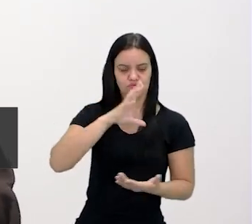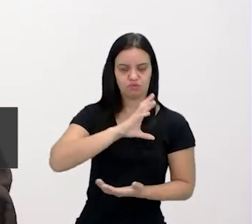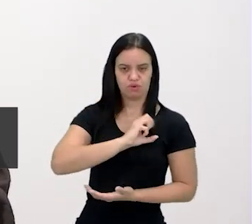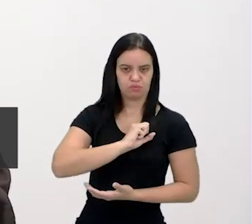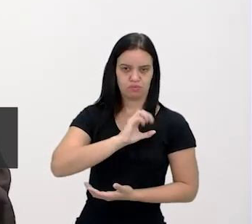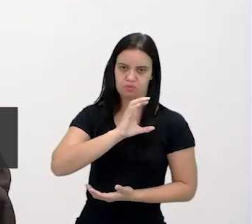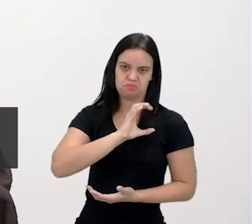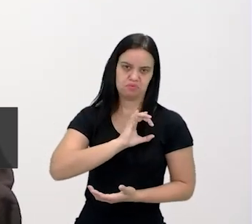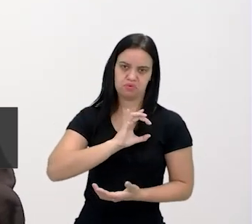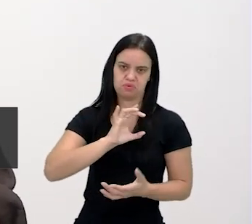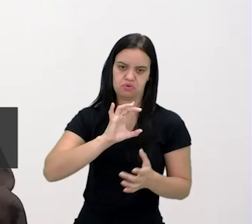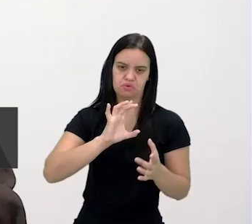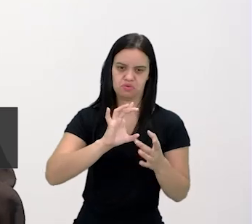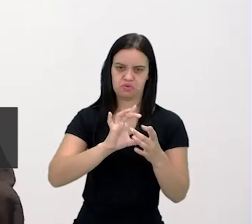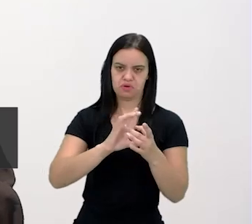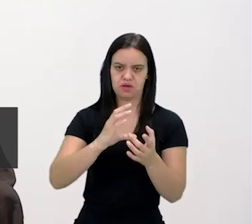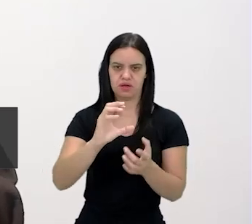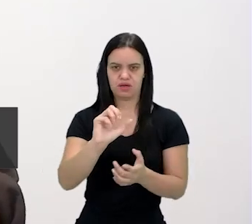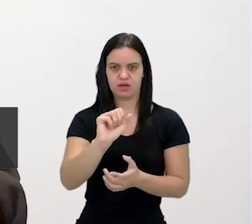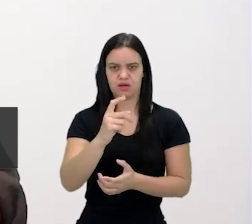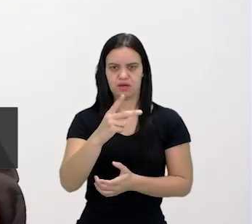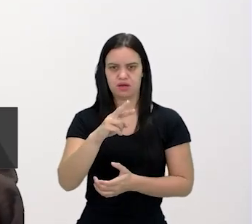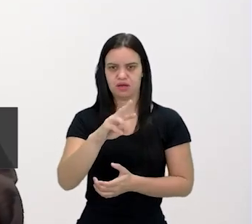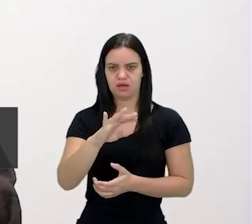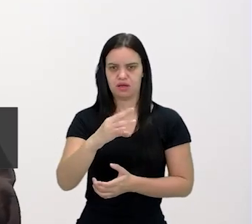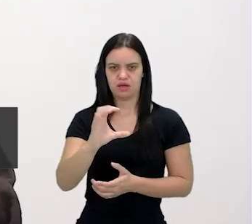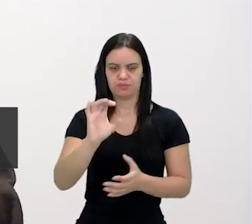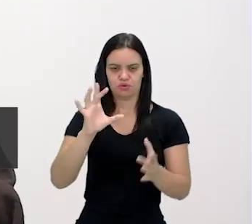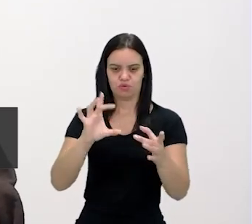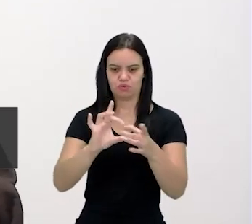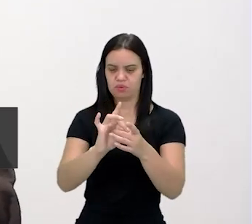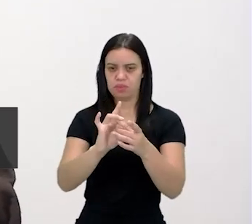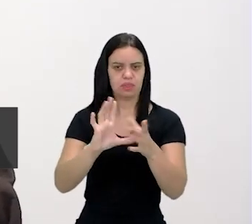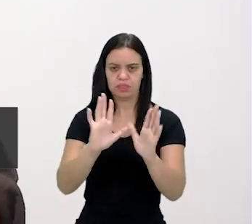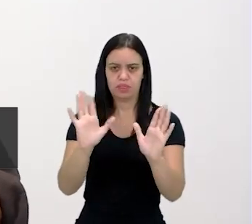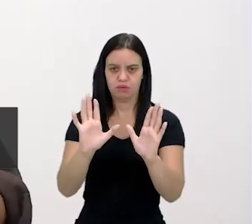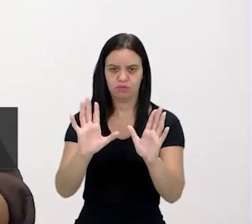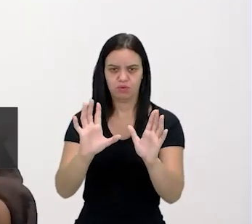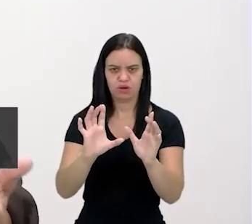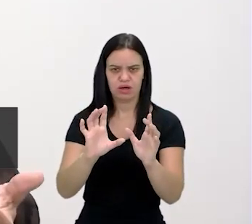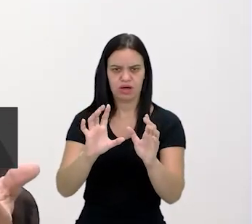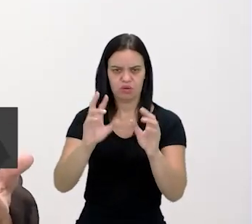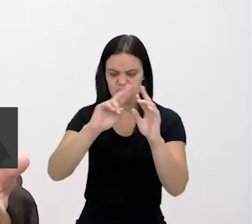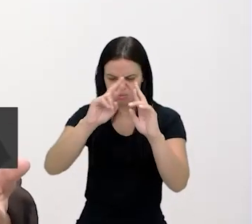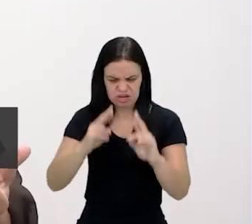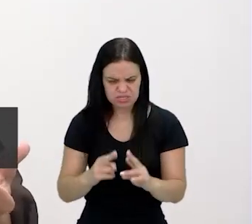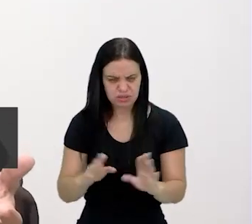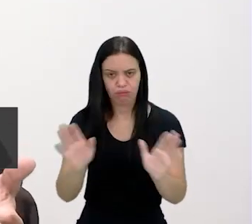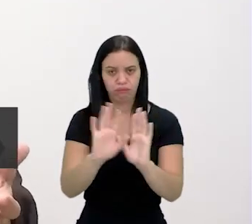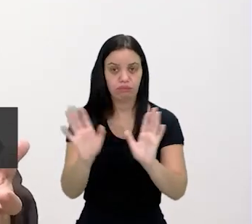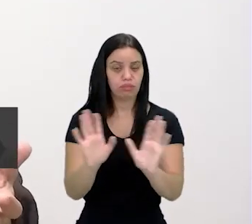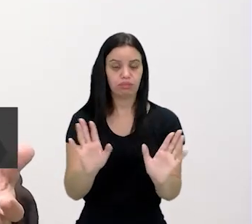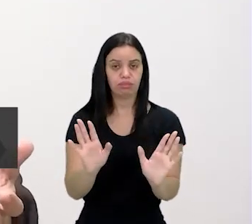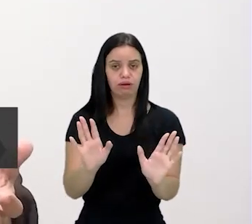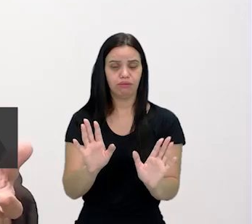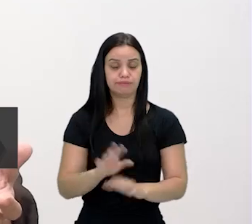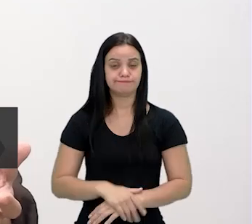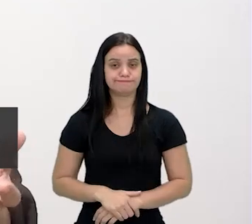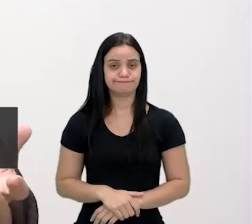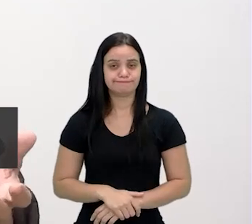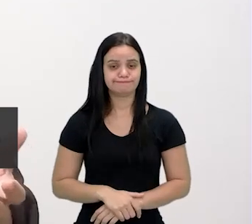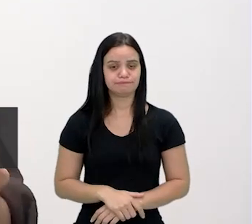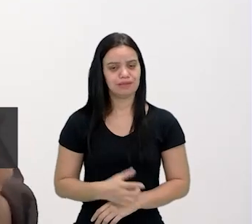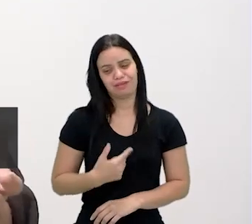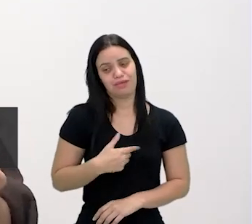ele não está ligado a capricho, o amor não está ligado a desrespeito, a humilhação que ela fazia com ele, né?